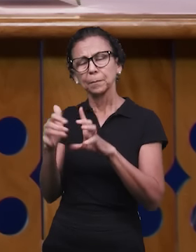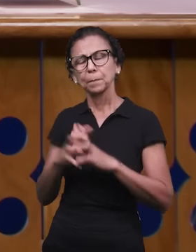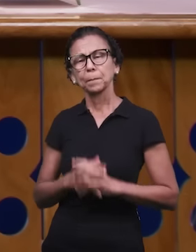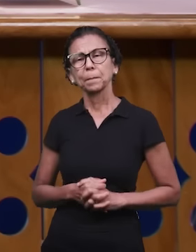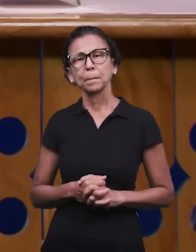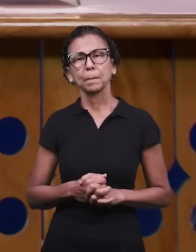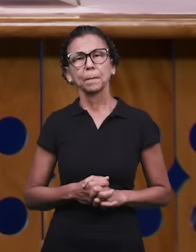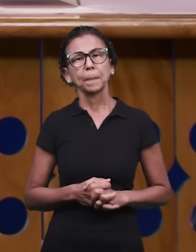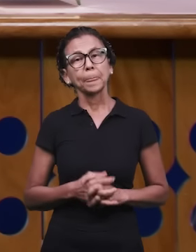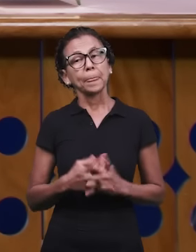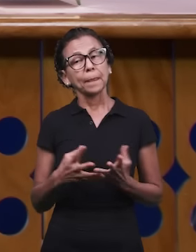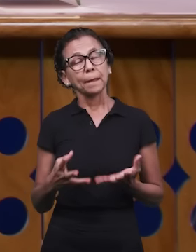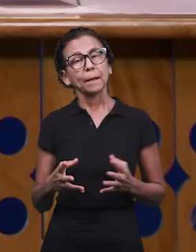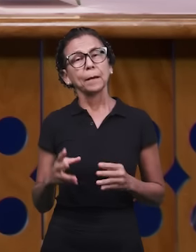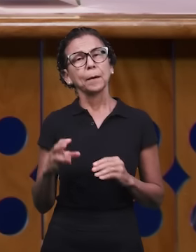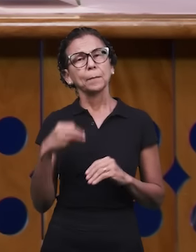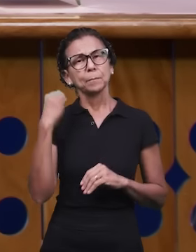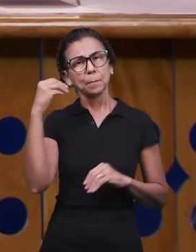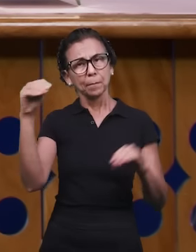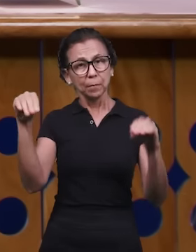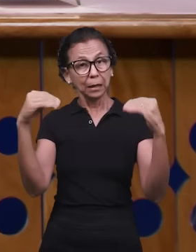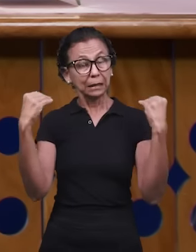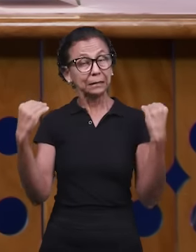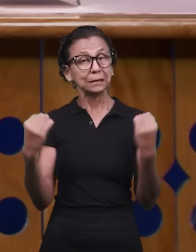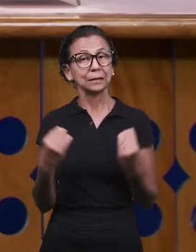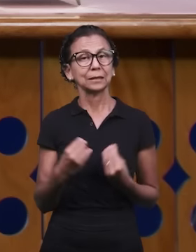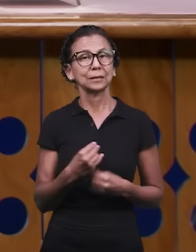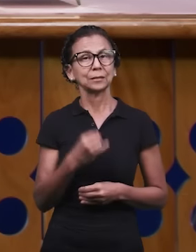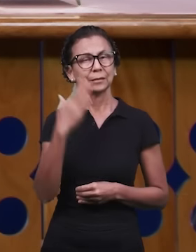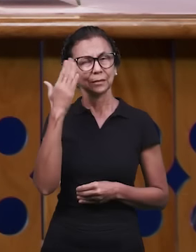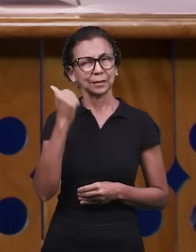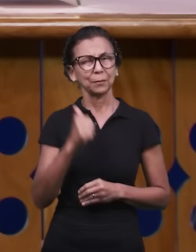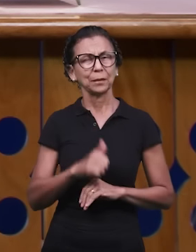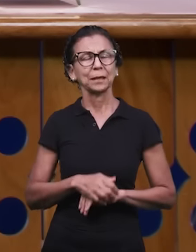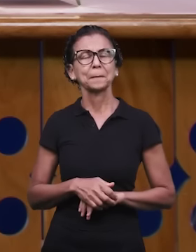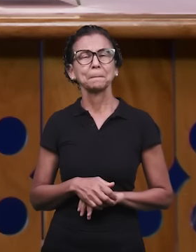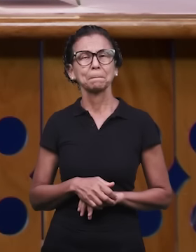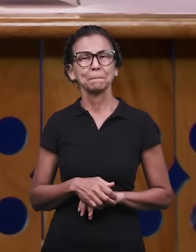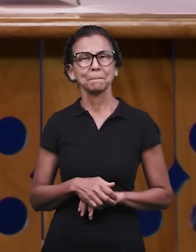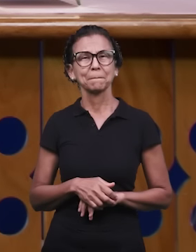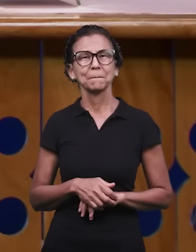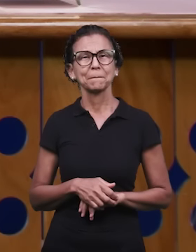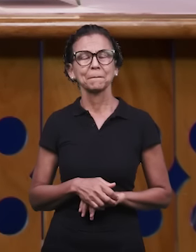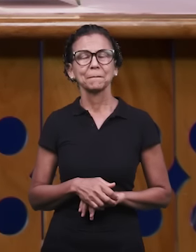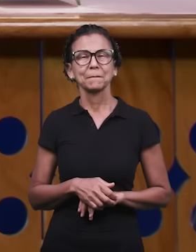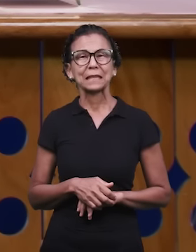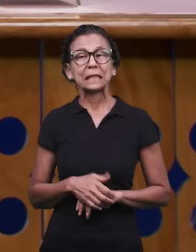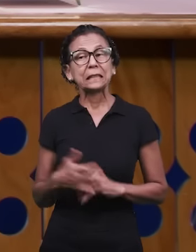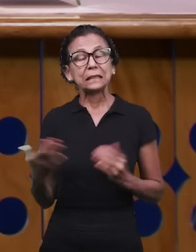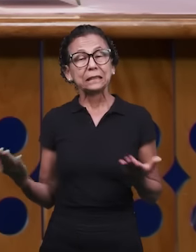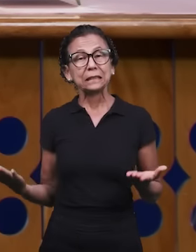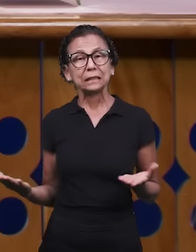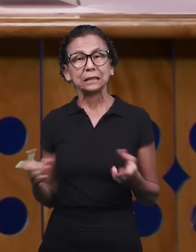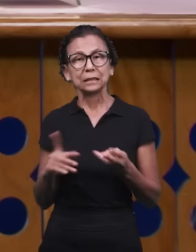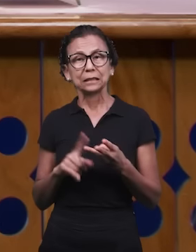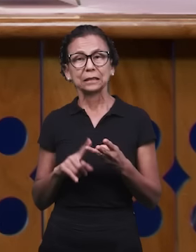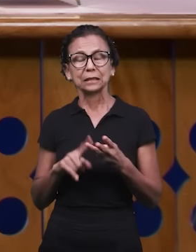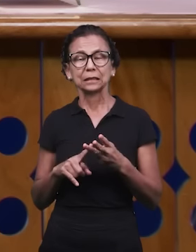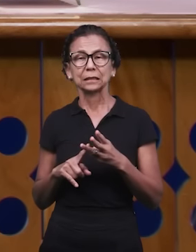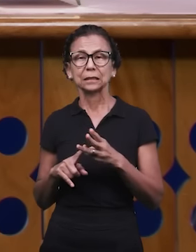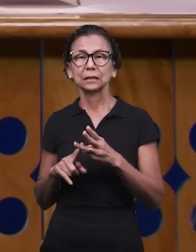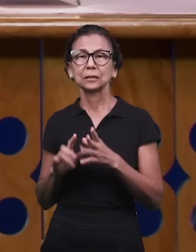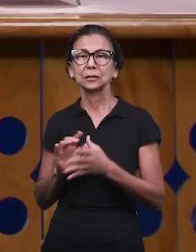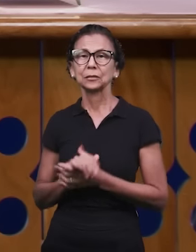sua experiência para nós, queremos ouvi-lo. E ainda por último, o 0800, esse